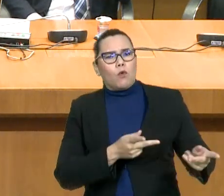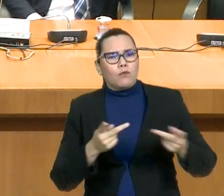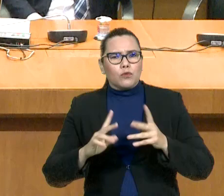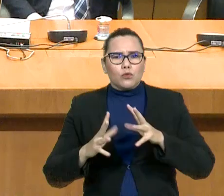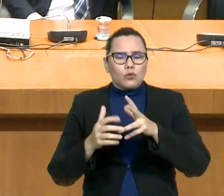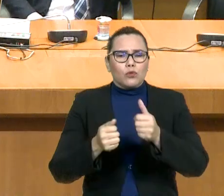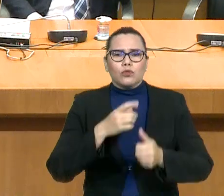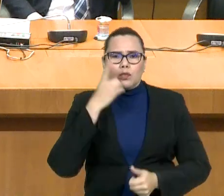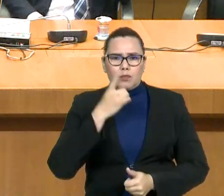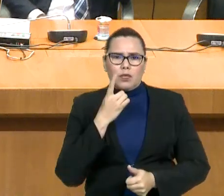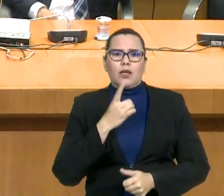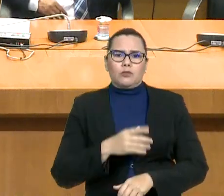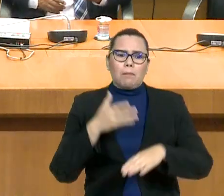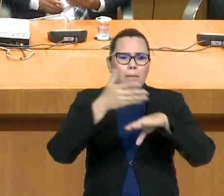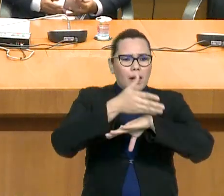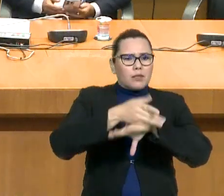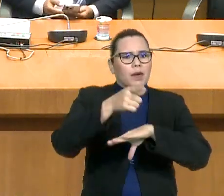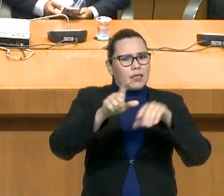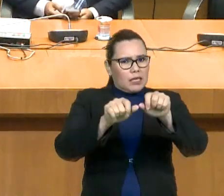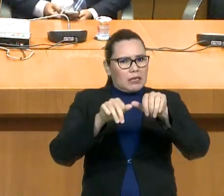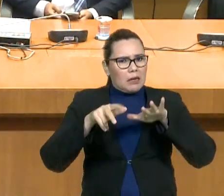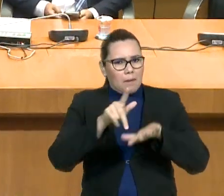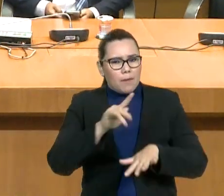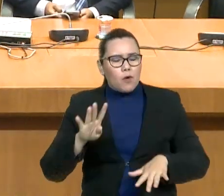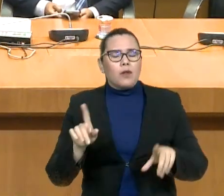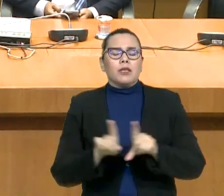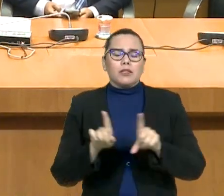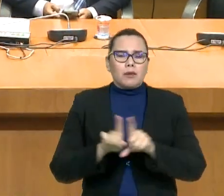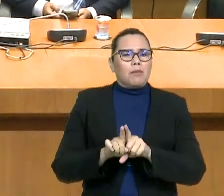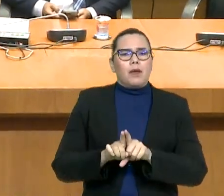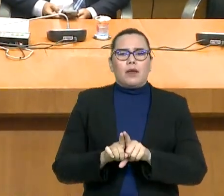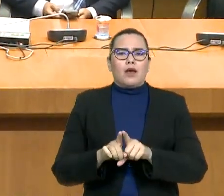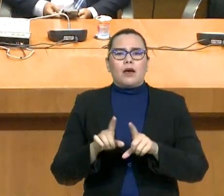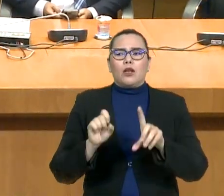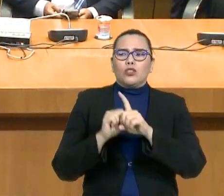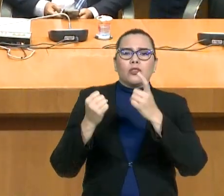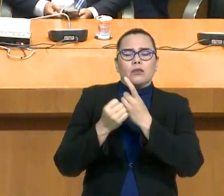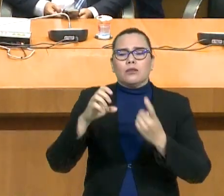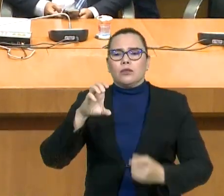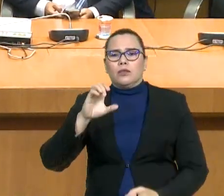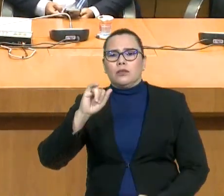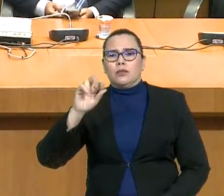acompanha aqui na Assembleia e também nas redes de comunicação da Casa.